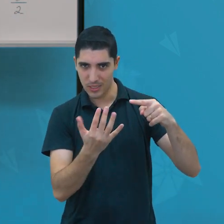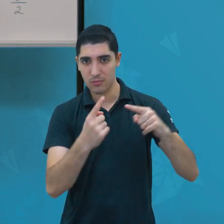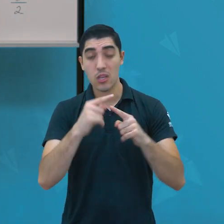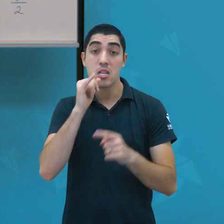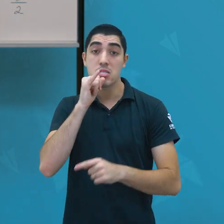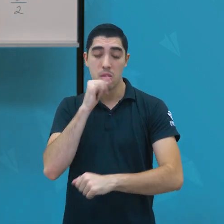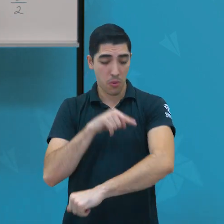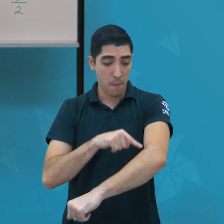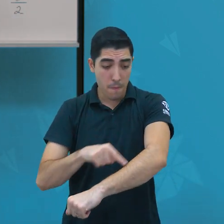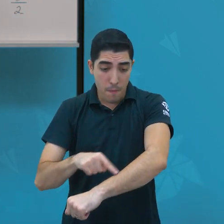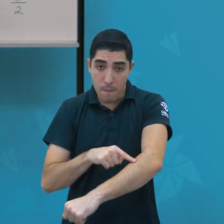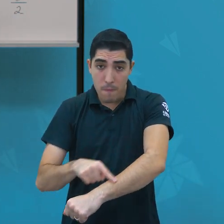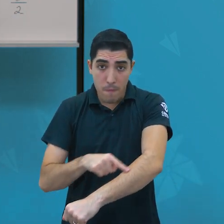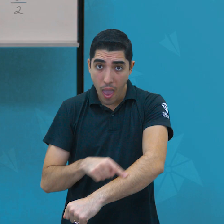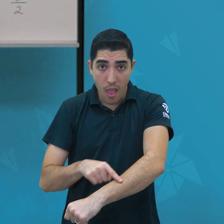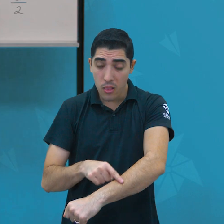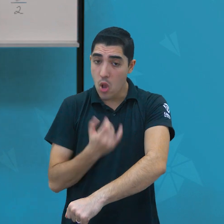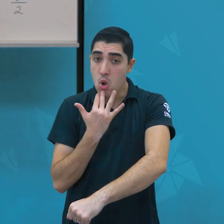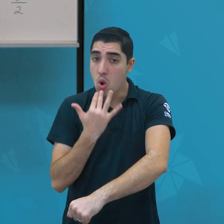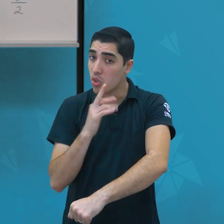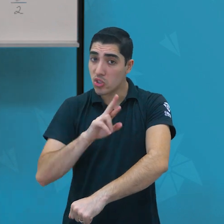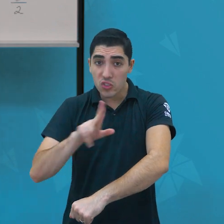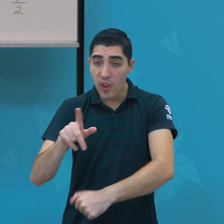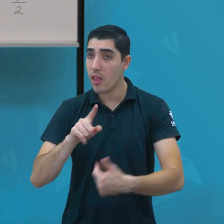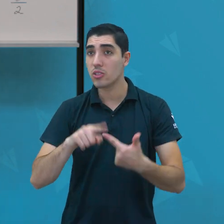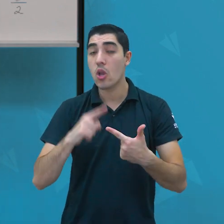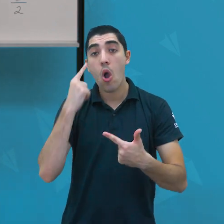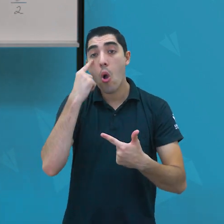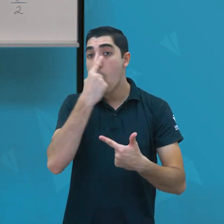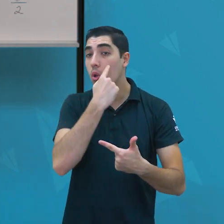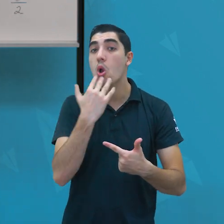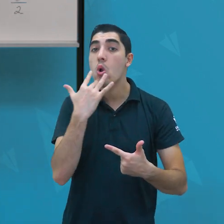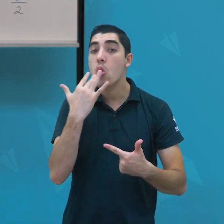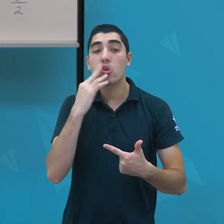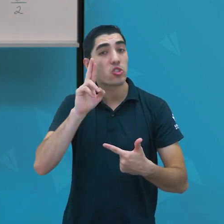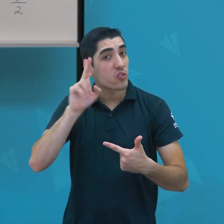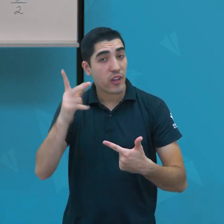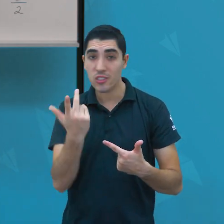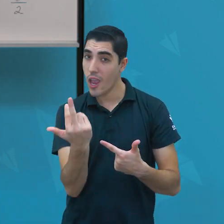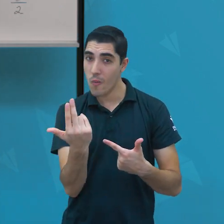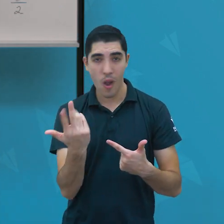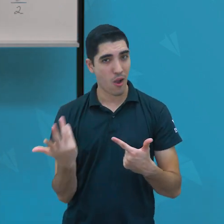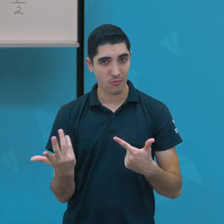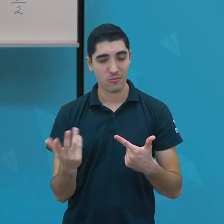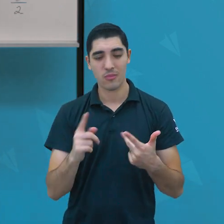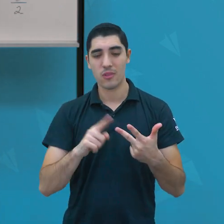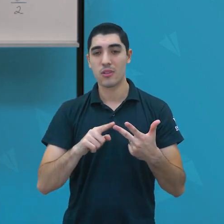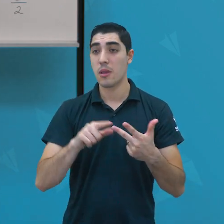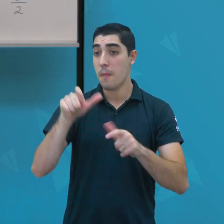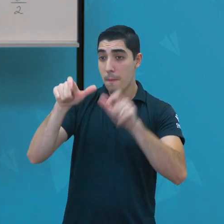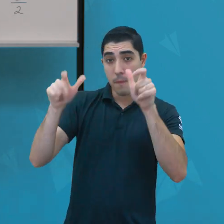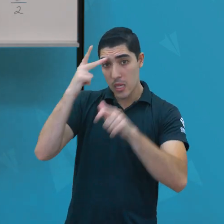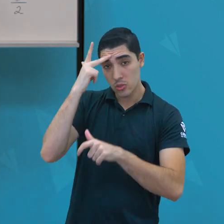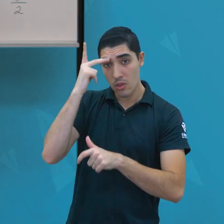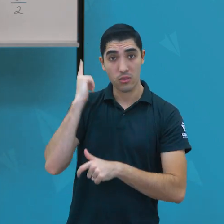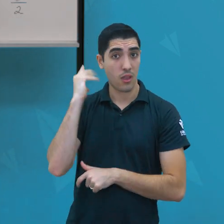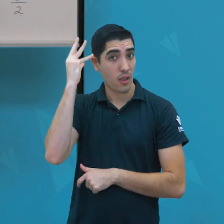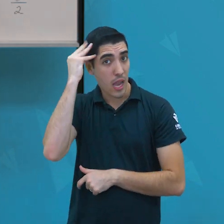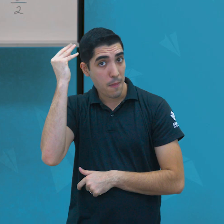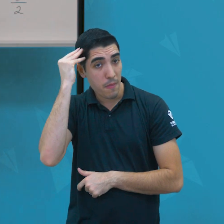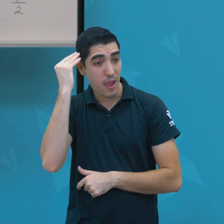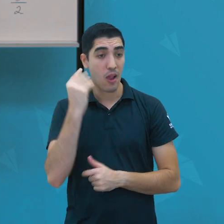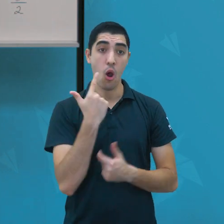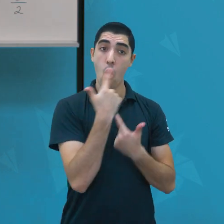nós podemos ter cores diferentes de pele, aqui também cores diferentes de olhos, nos nossos olhos. Pessoas